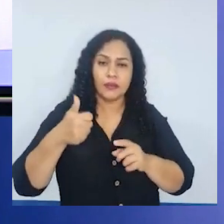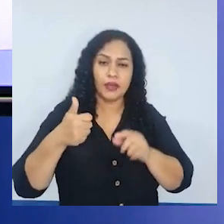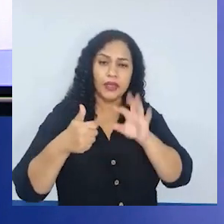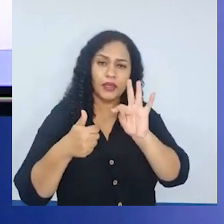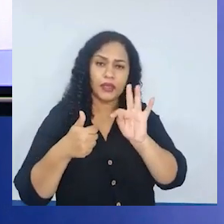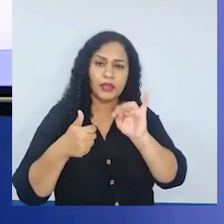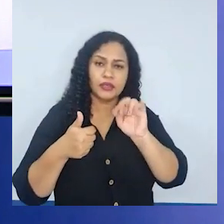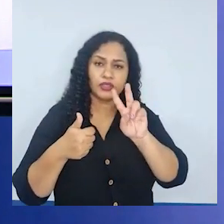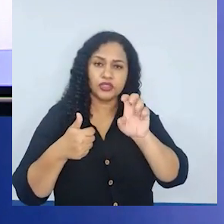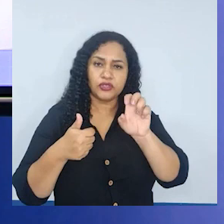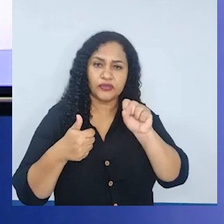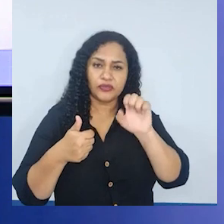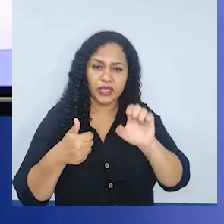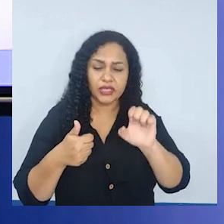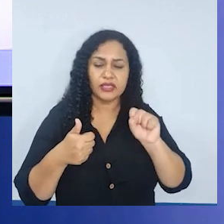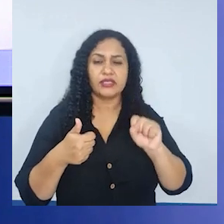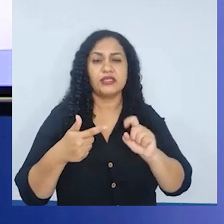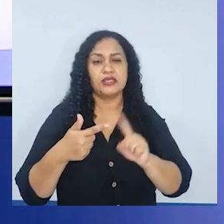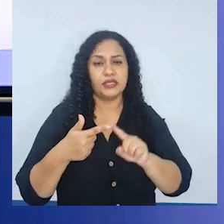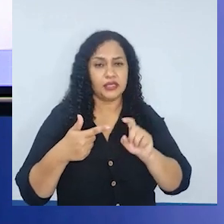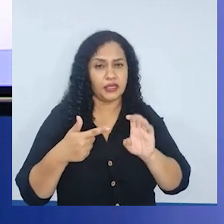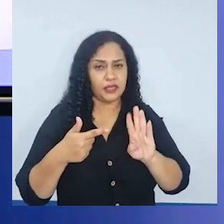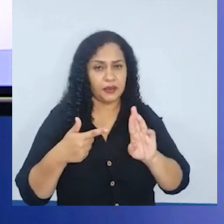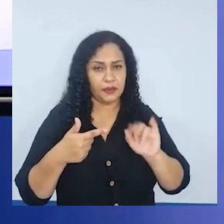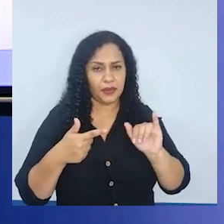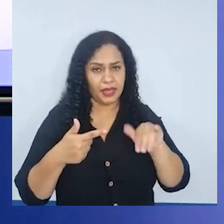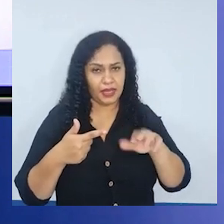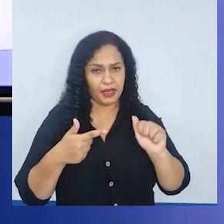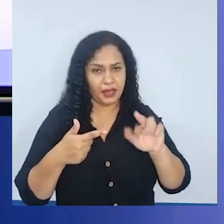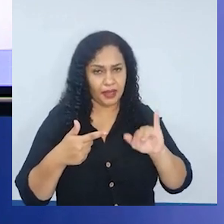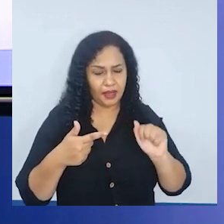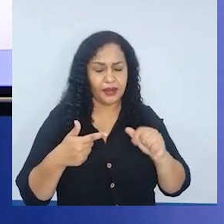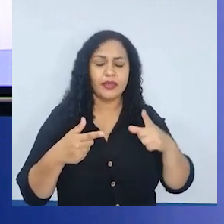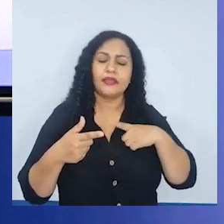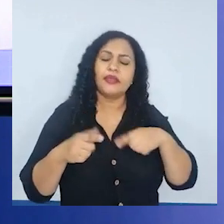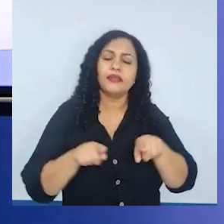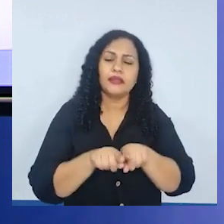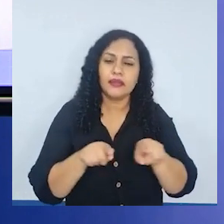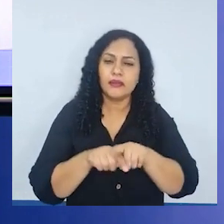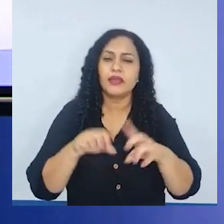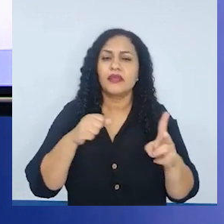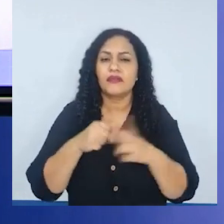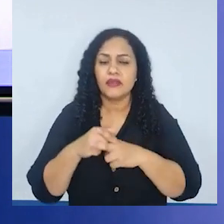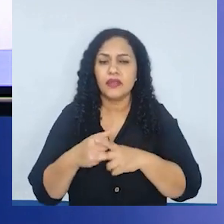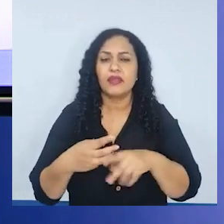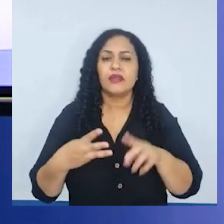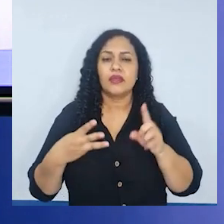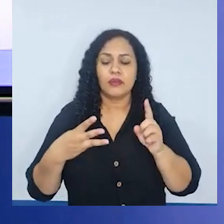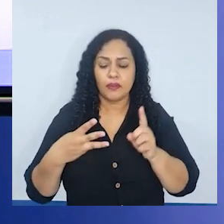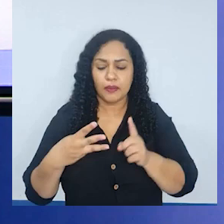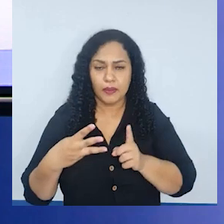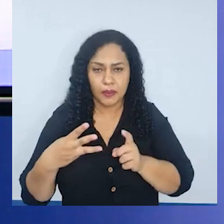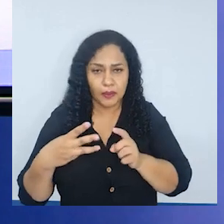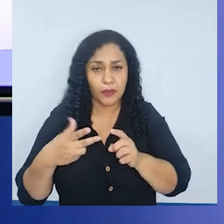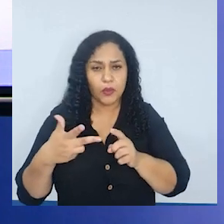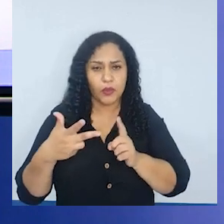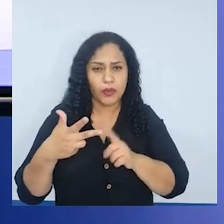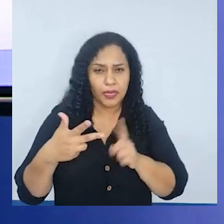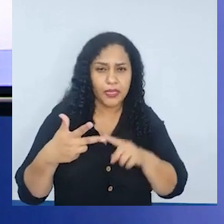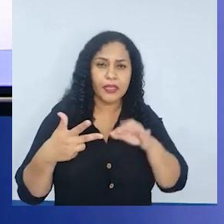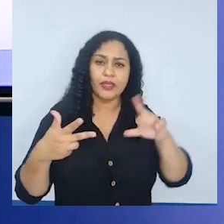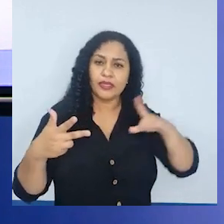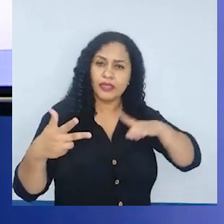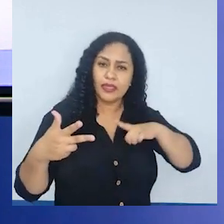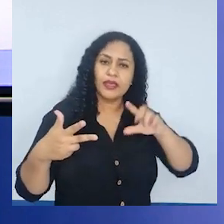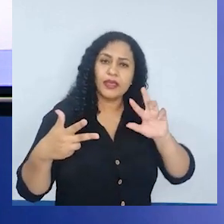né? Esses verbos estão no modo subjuntivo. Nós temos o verbo tenho e brinca. Então, se